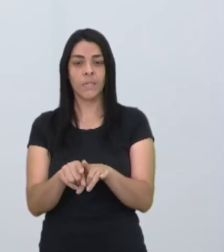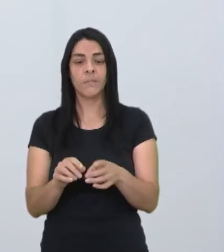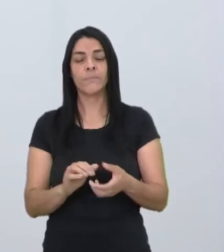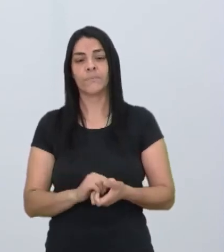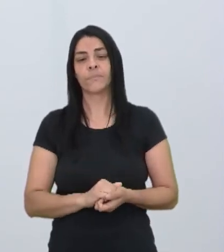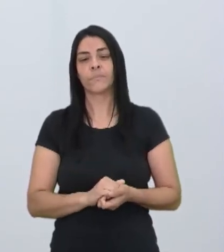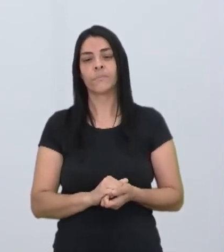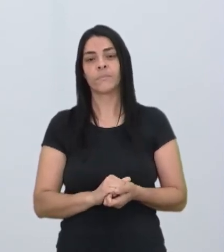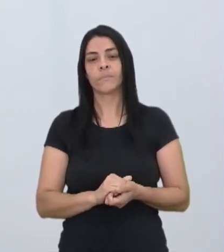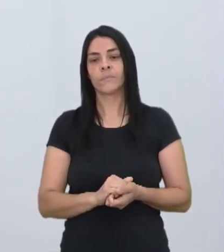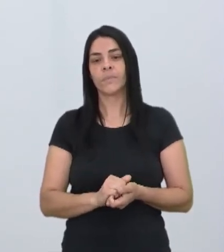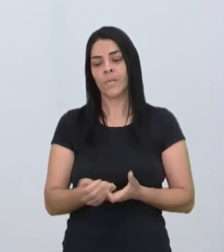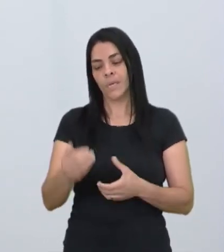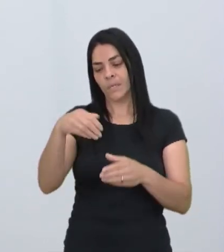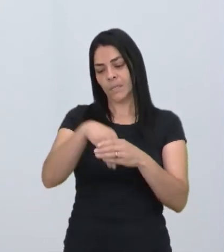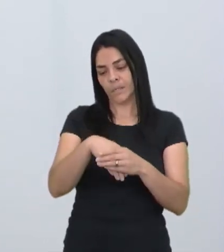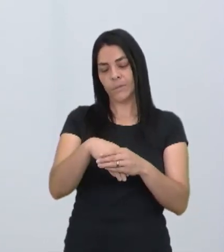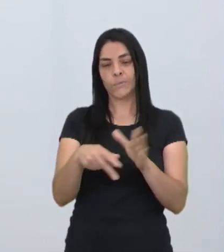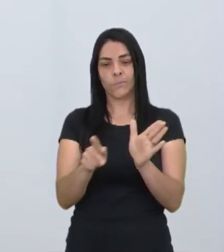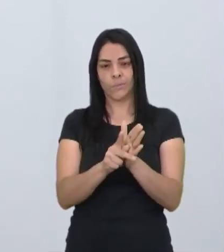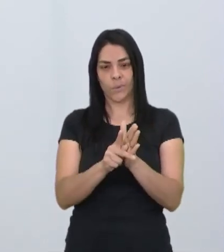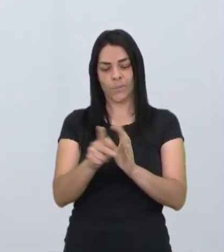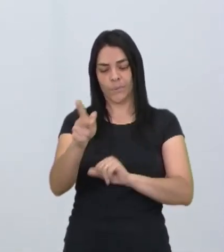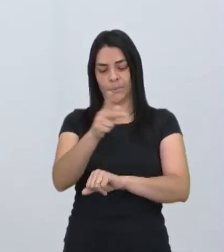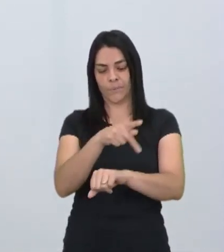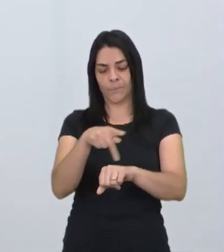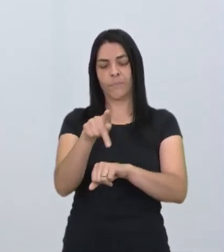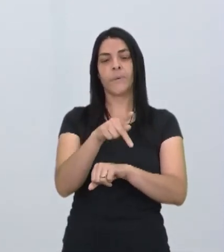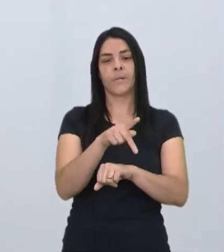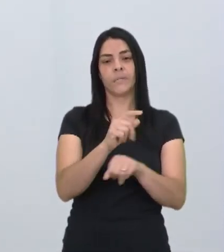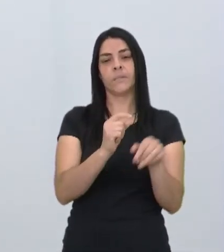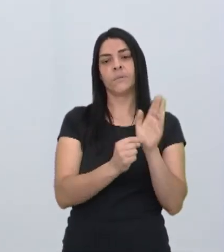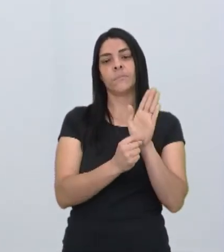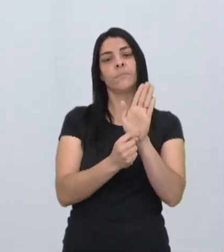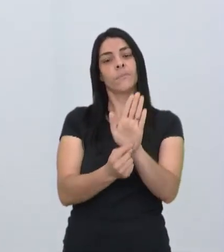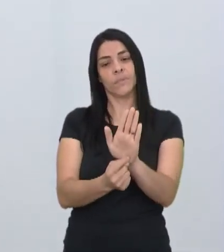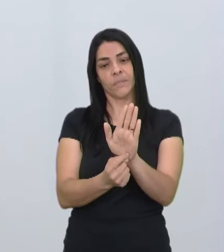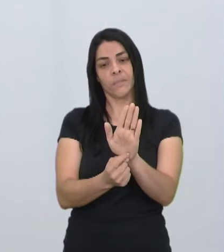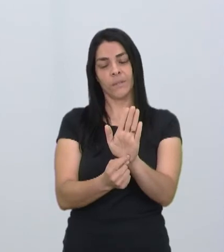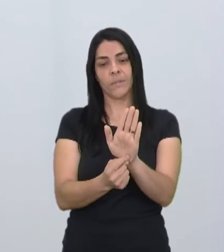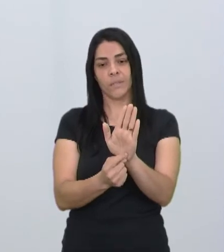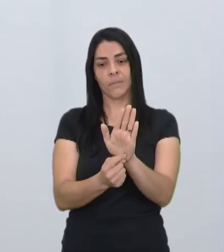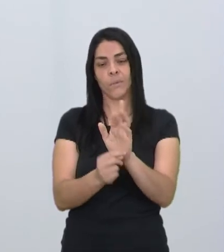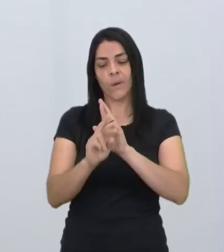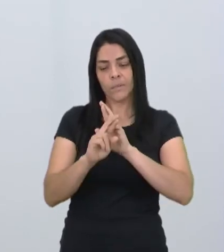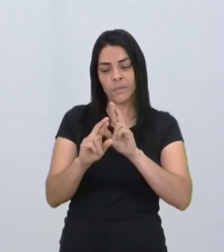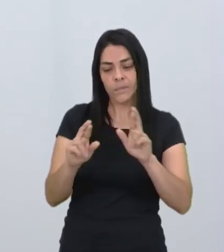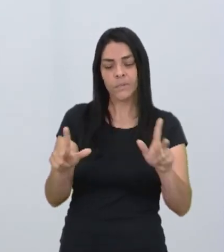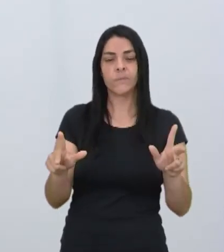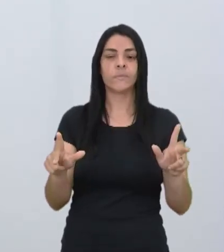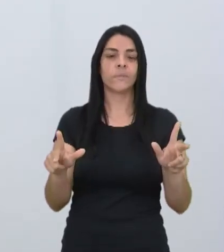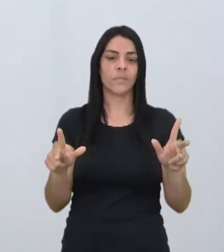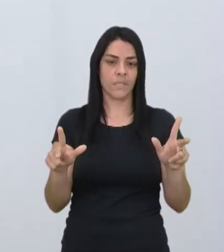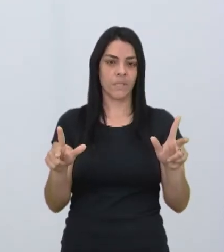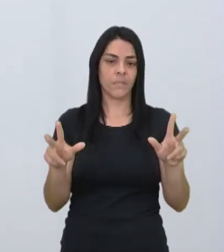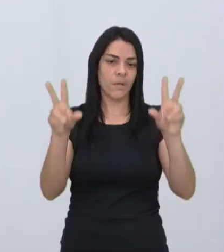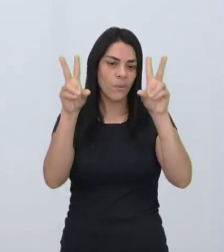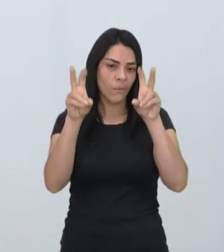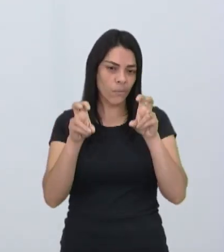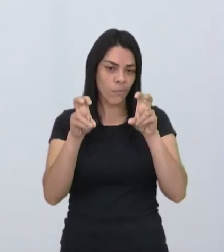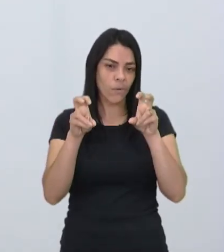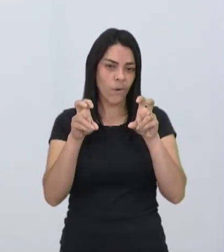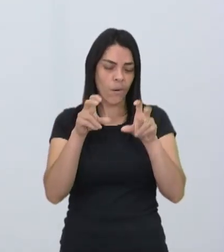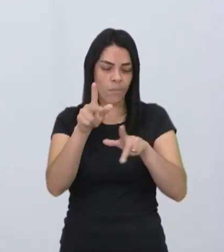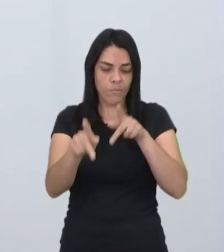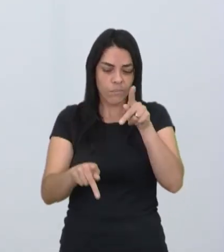disposta dentro daquele país, né? Mostrando aí que essa diferença ou essa questão populacional